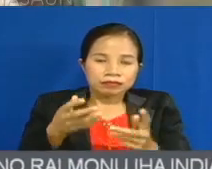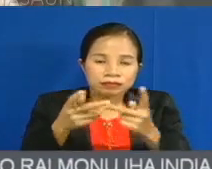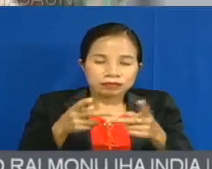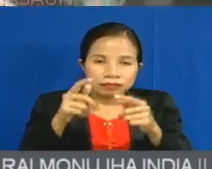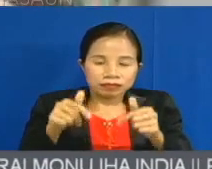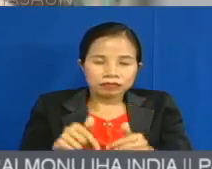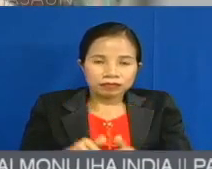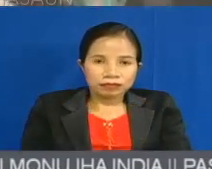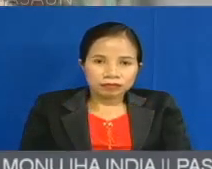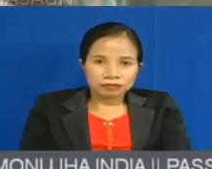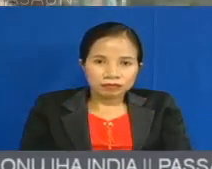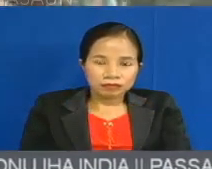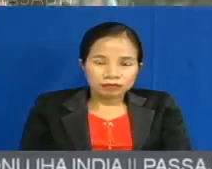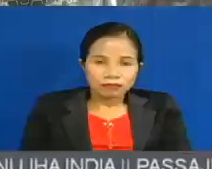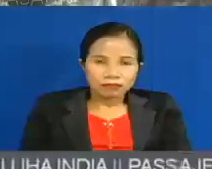Dané Maca.